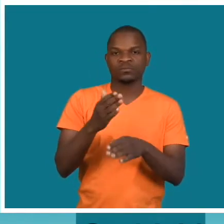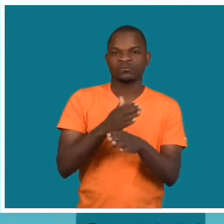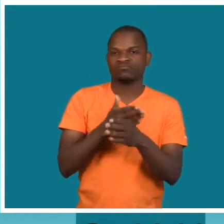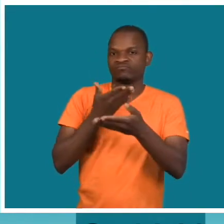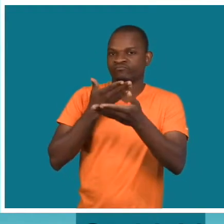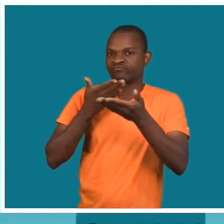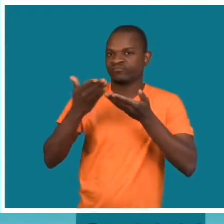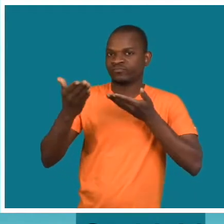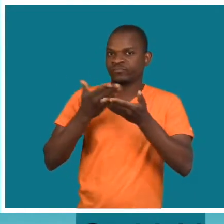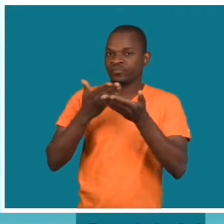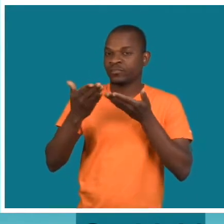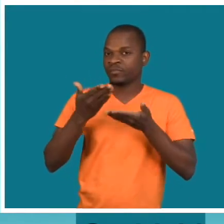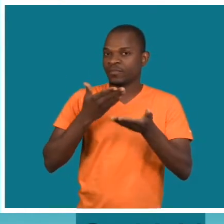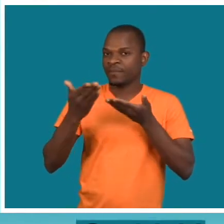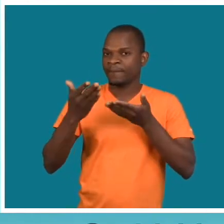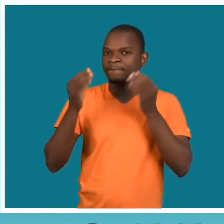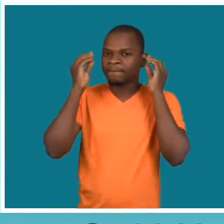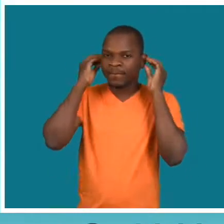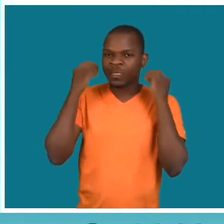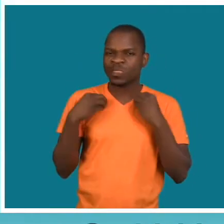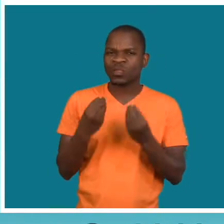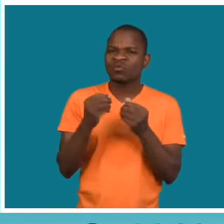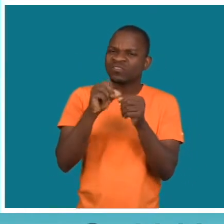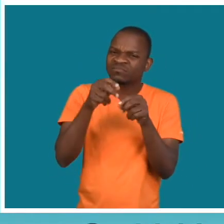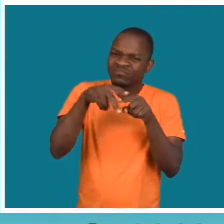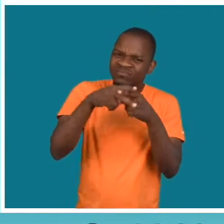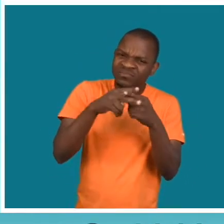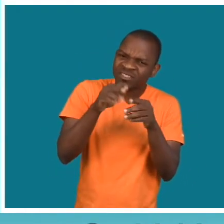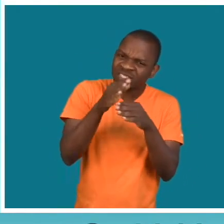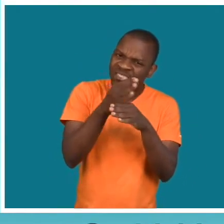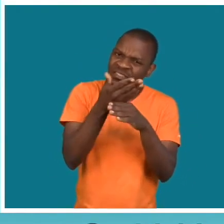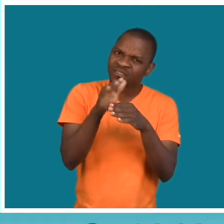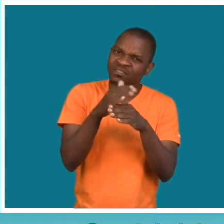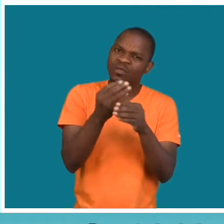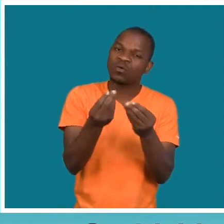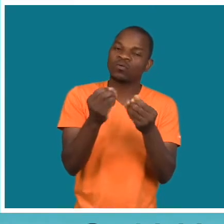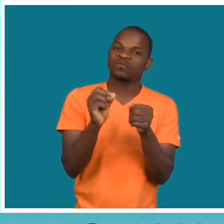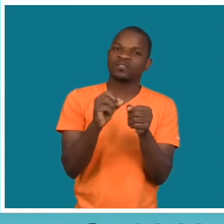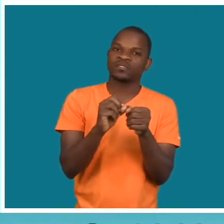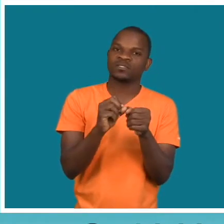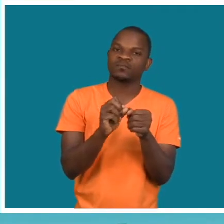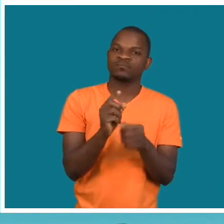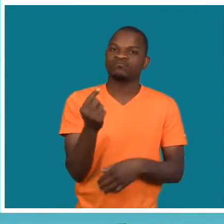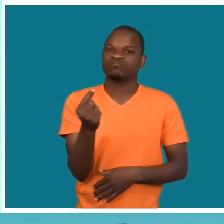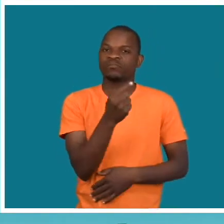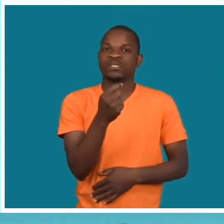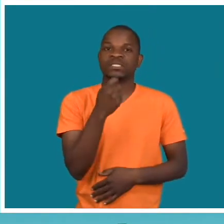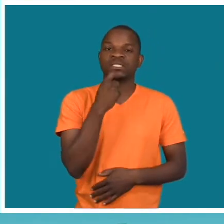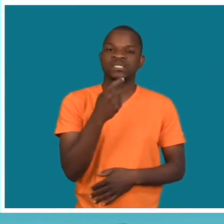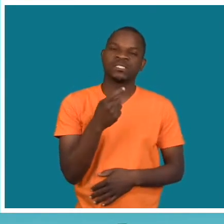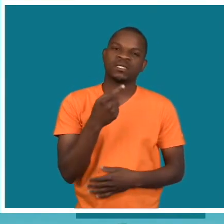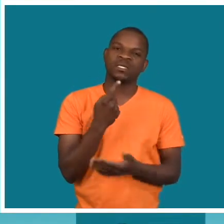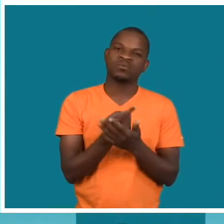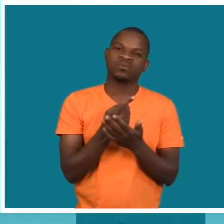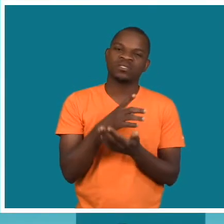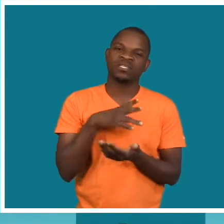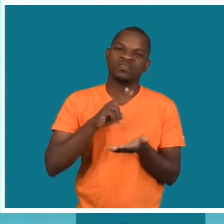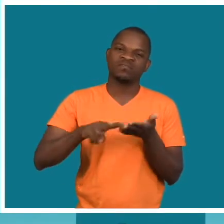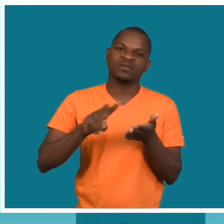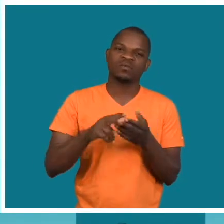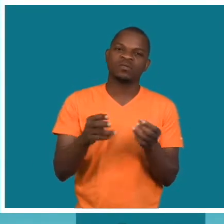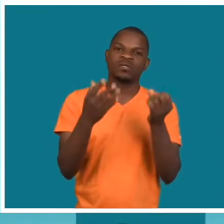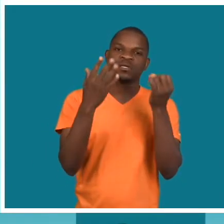conversava com o médico, se havia a possibilidade só de fazer, pelo menos, alguns arranjos, para que eu consiga andar nestas. Eles disseram